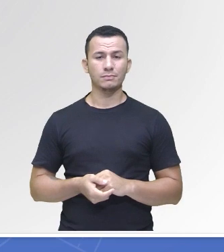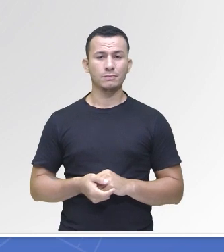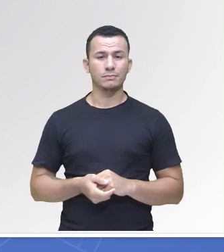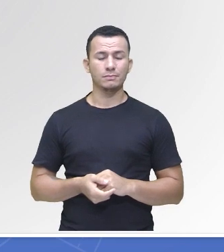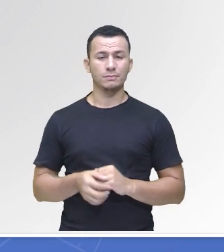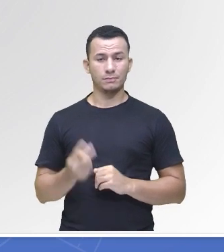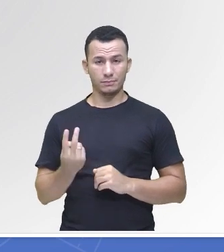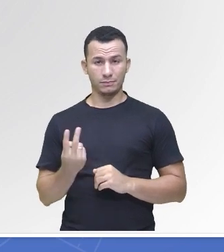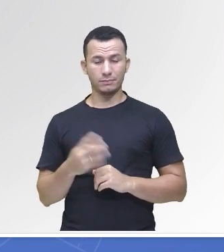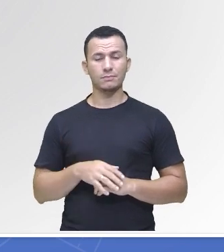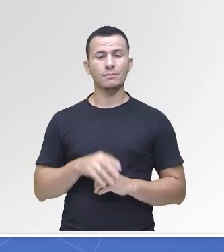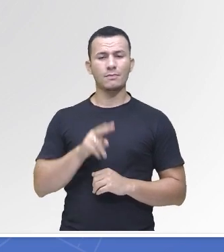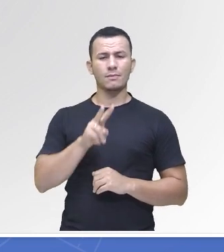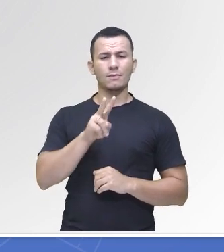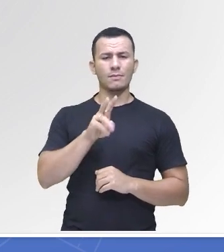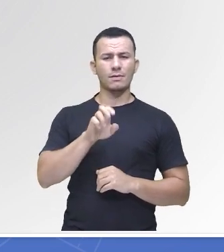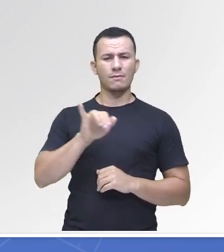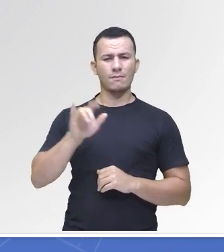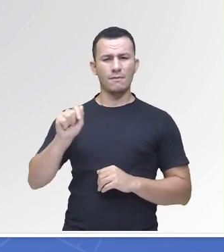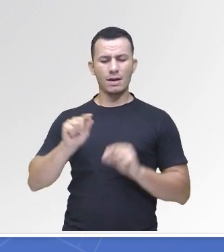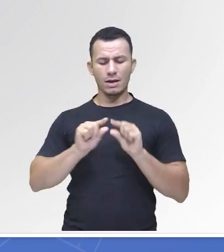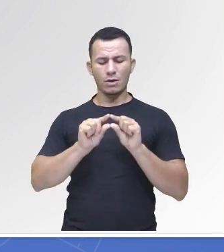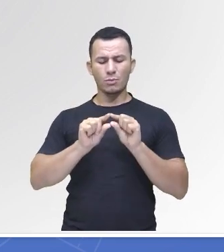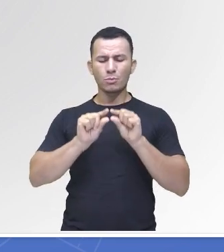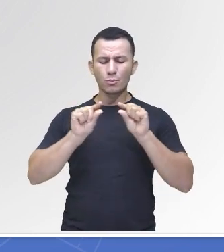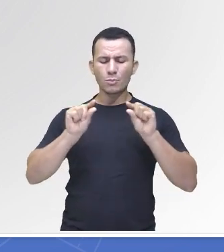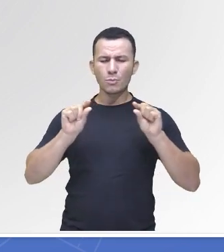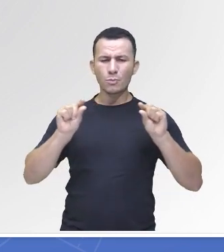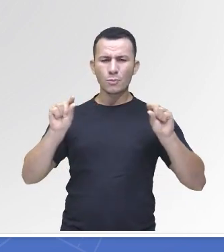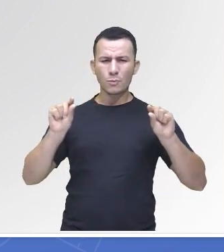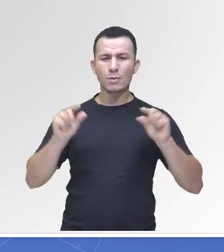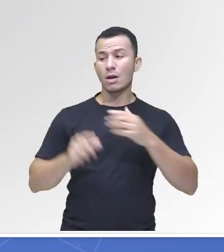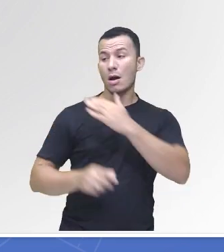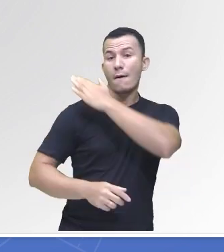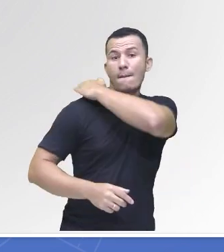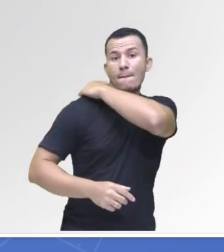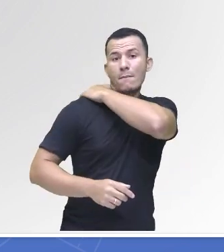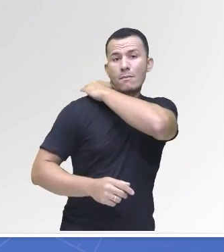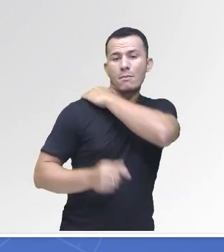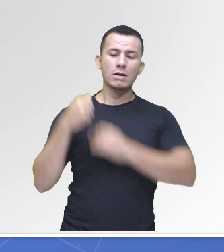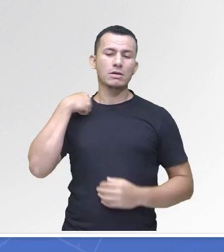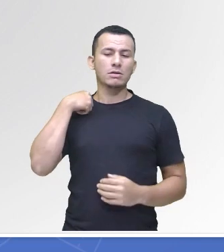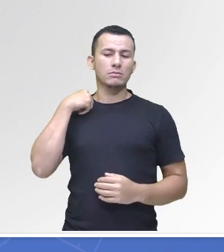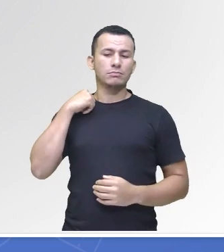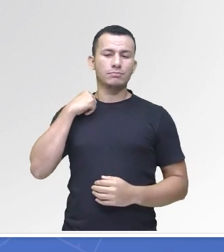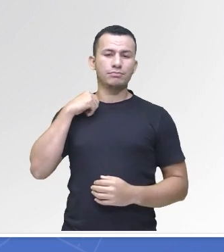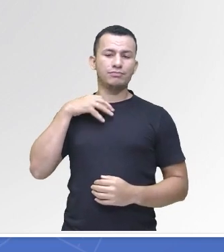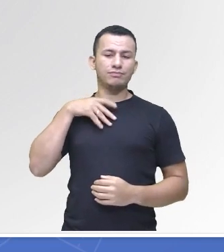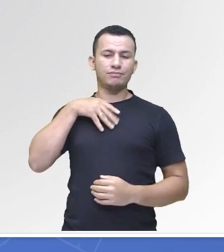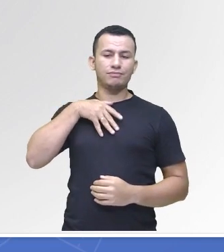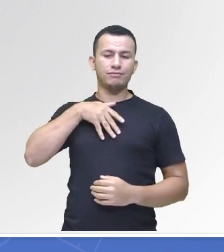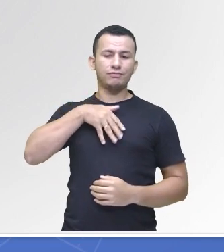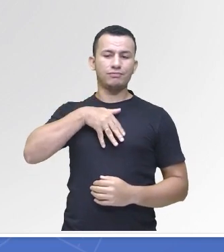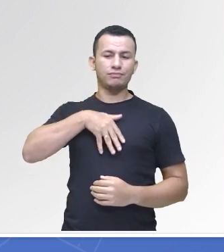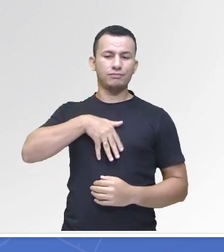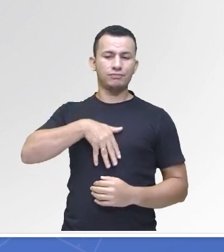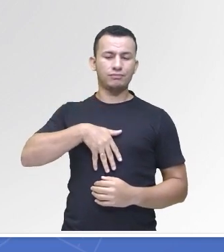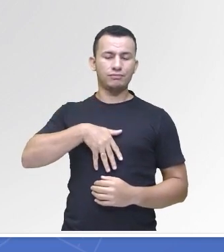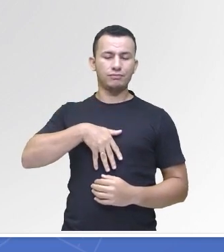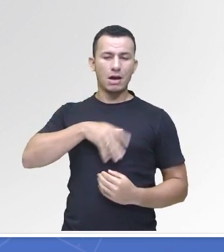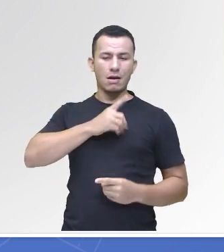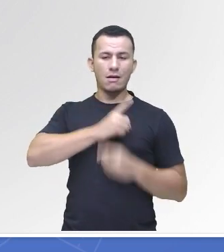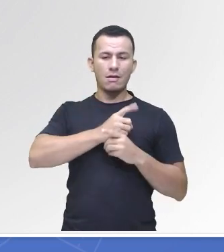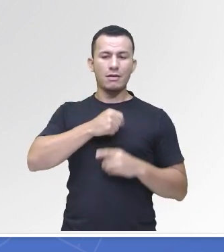2. Veias pulmonares trazem para o coração o sangue oxigenado nos pulmões. Vamos